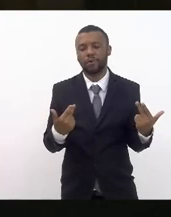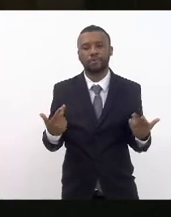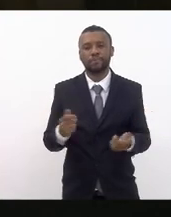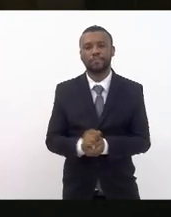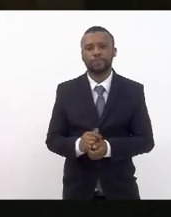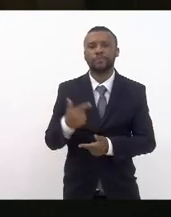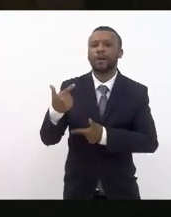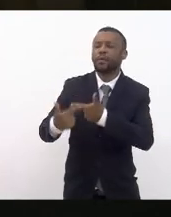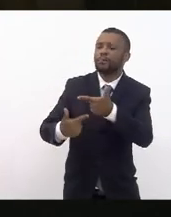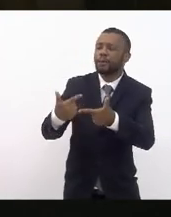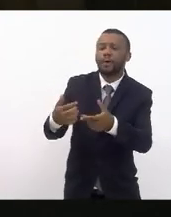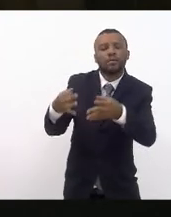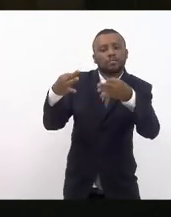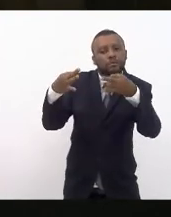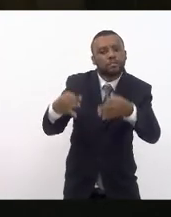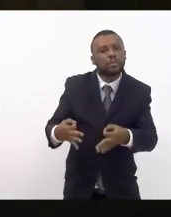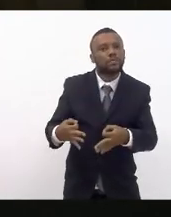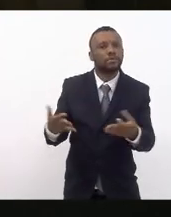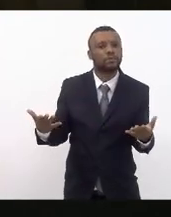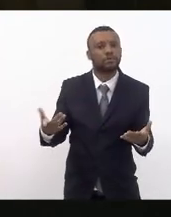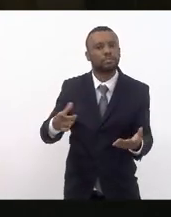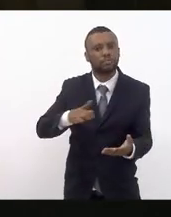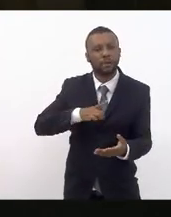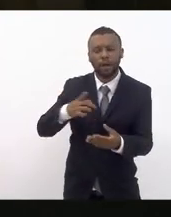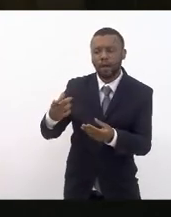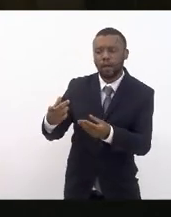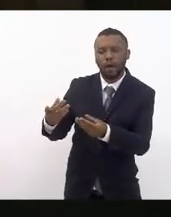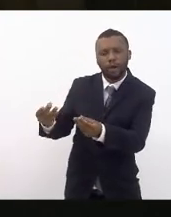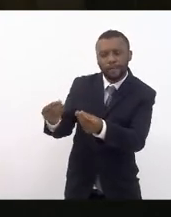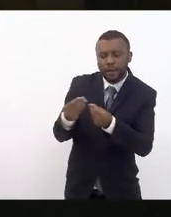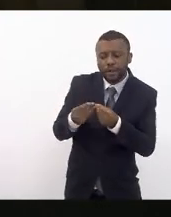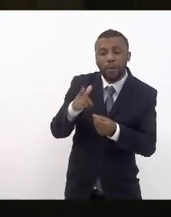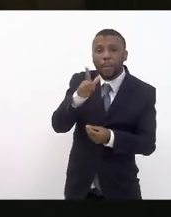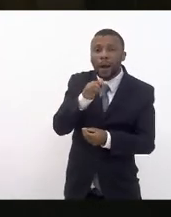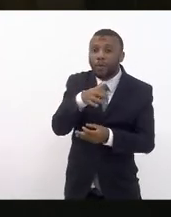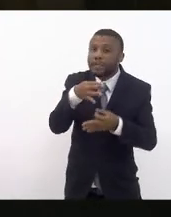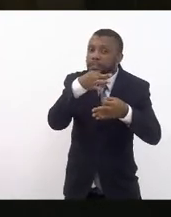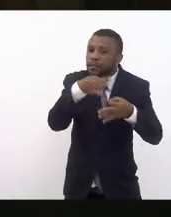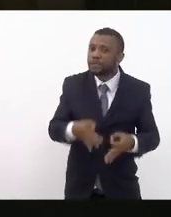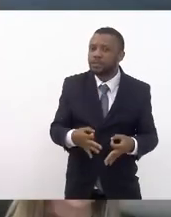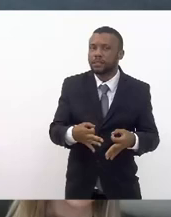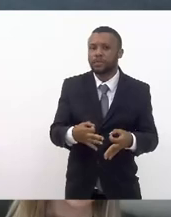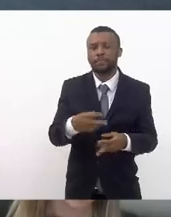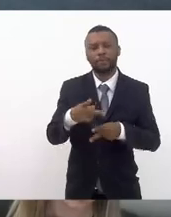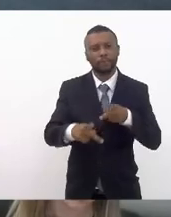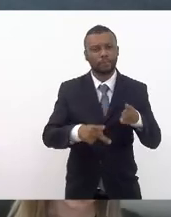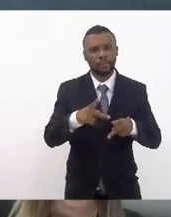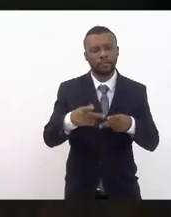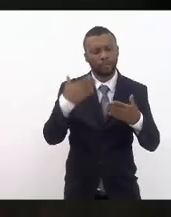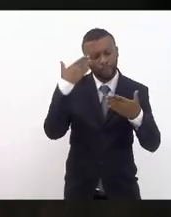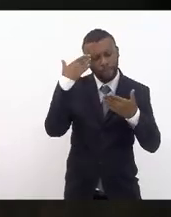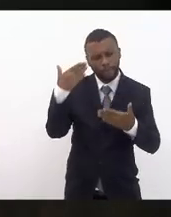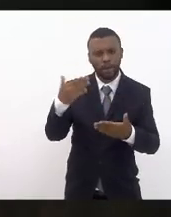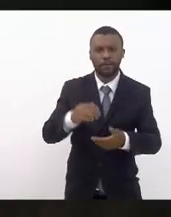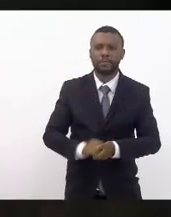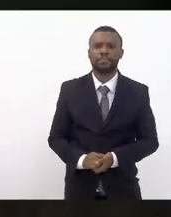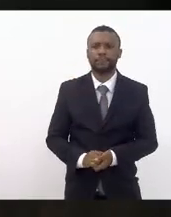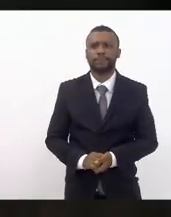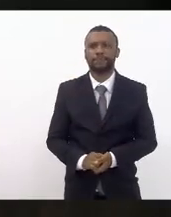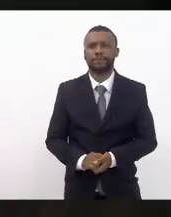um serviço digno, traga um serviço digno para a nossa população. Obrigado, senhora presidente. Obrigado,